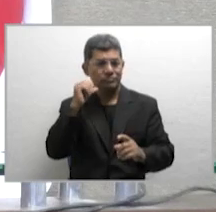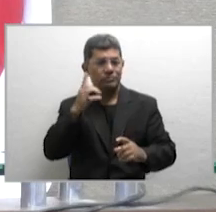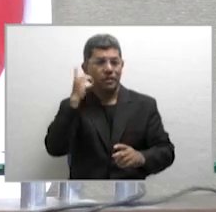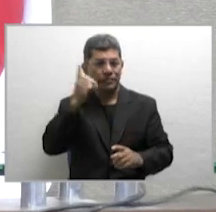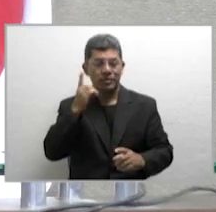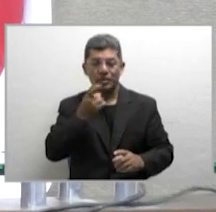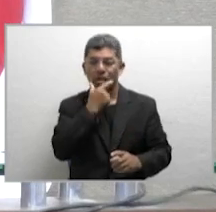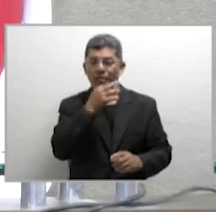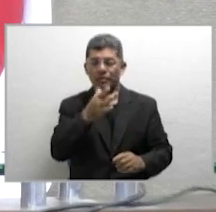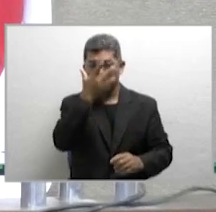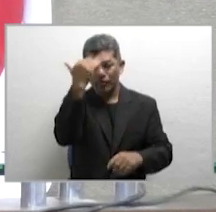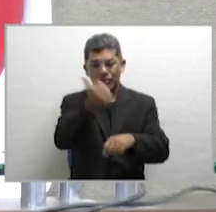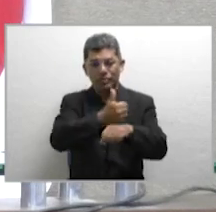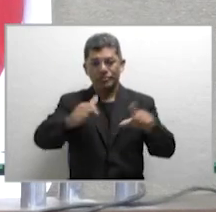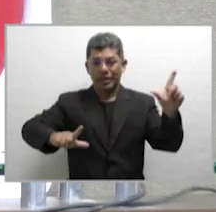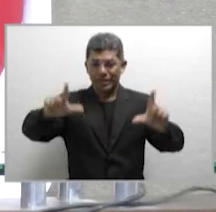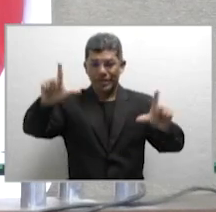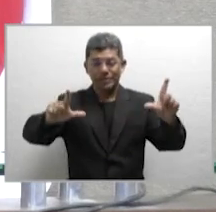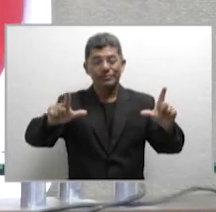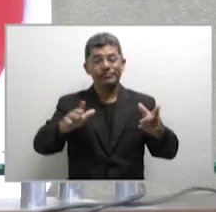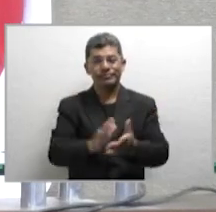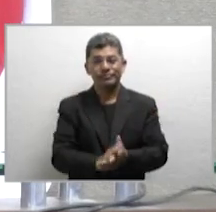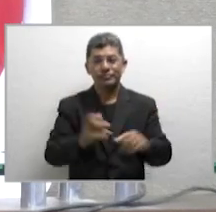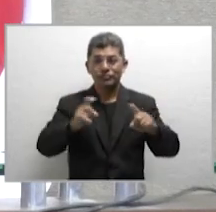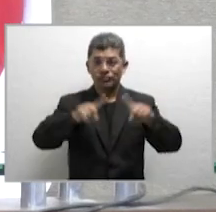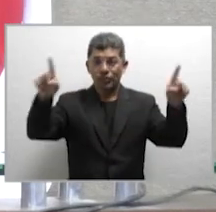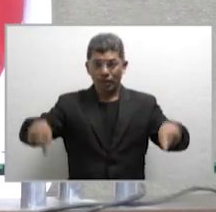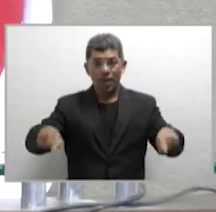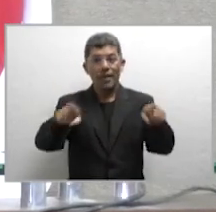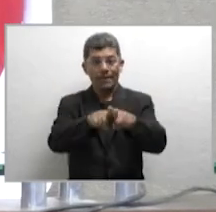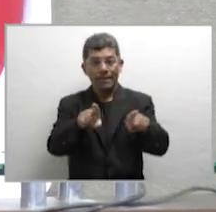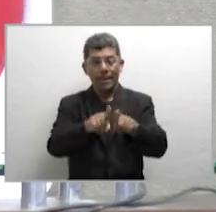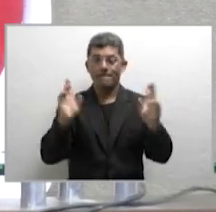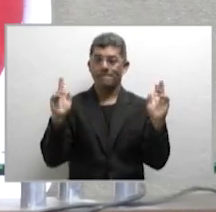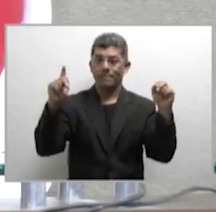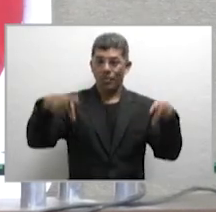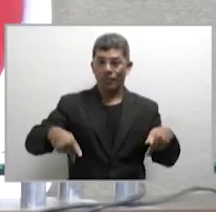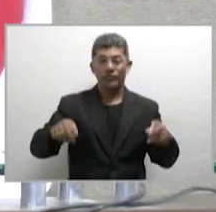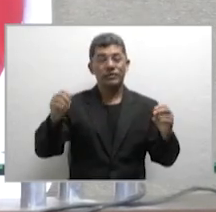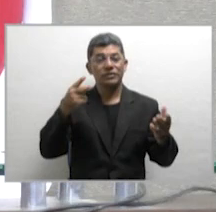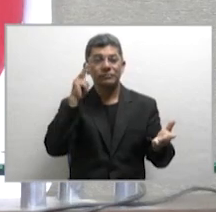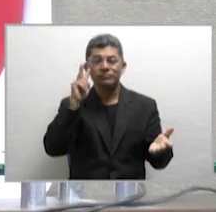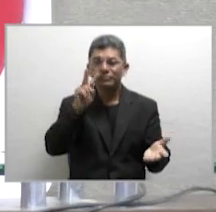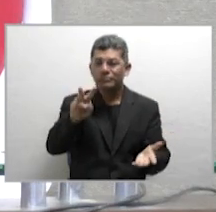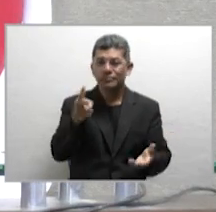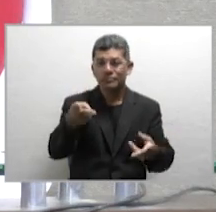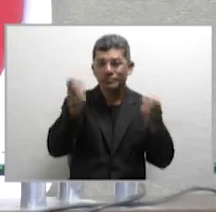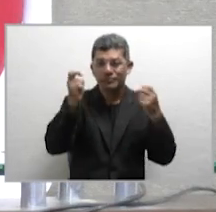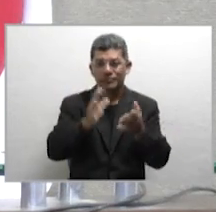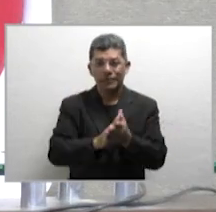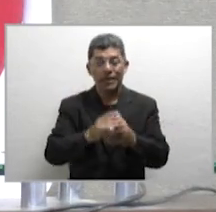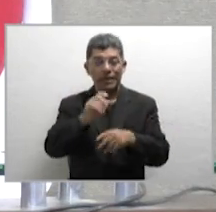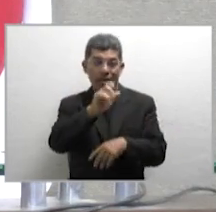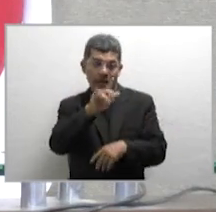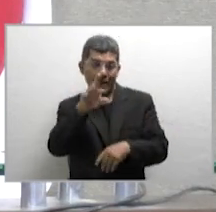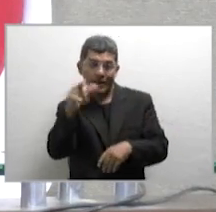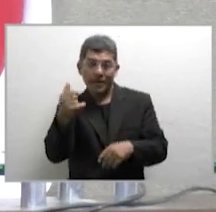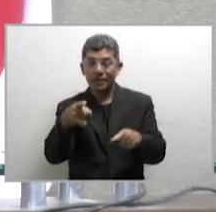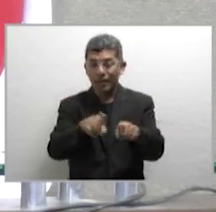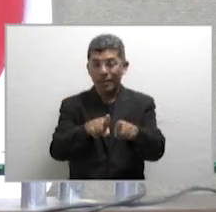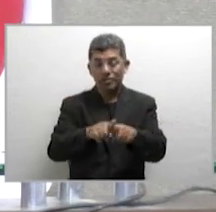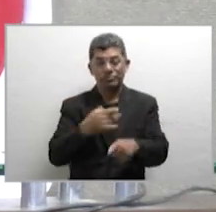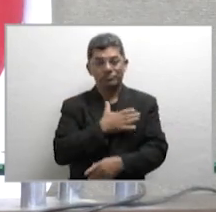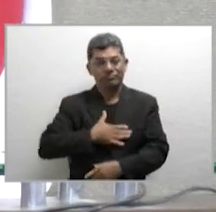nossos irmãos da imprensa, os servidores, também aqui a população que vem acompanhando aqui na galeria, e dizer que